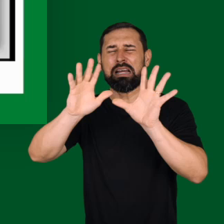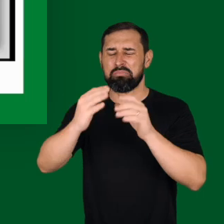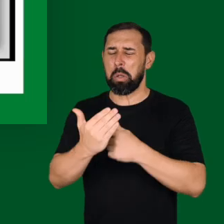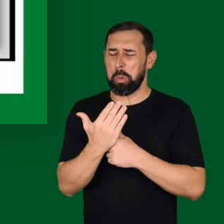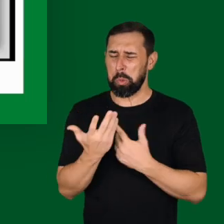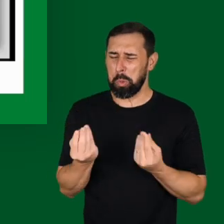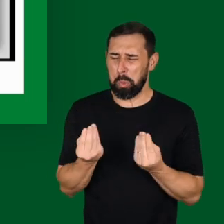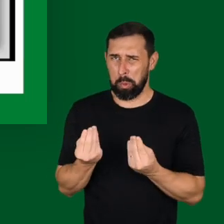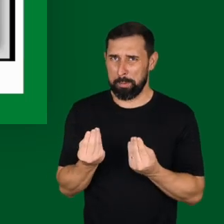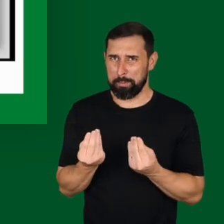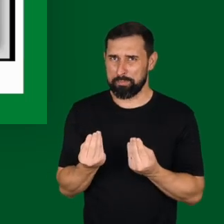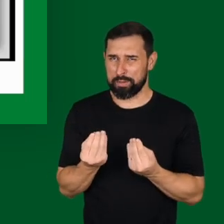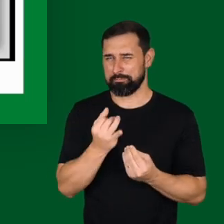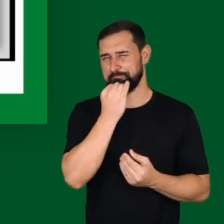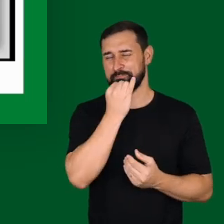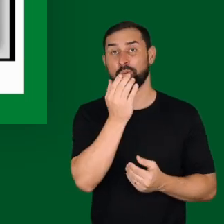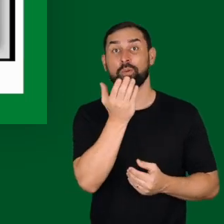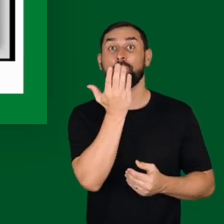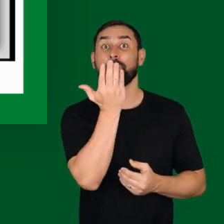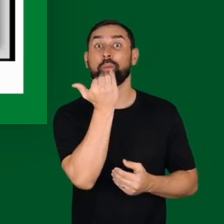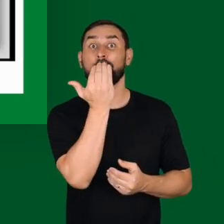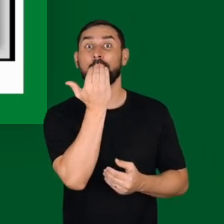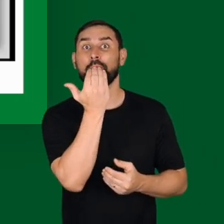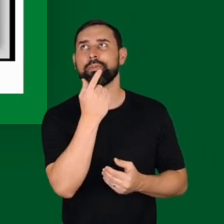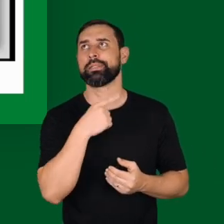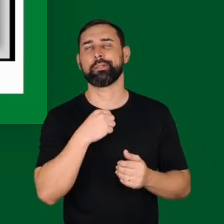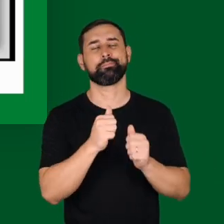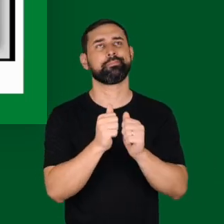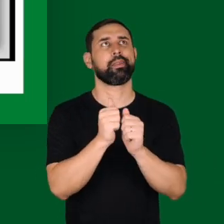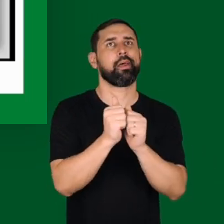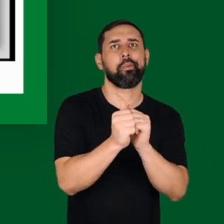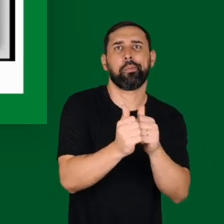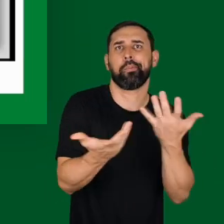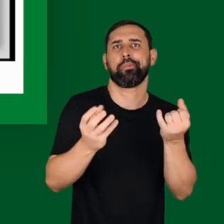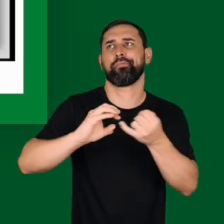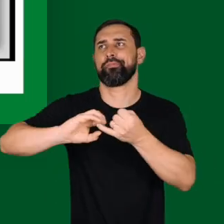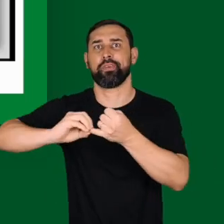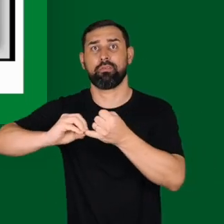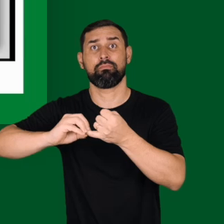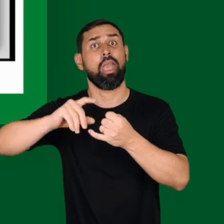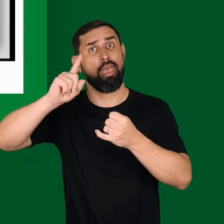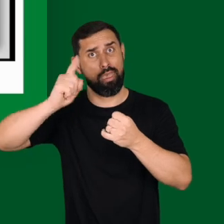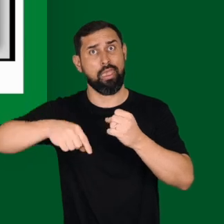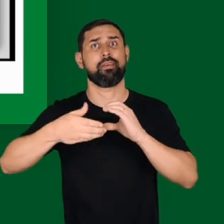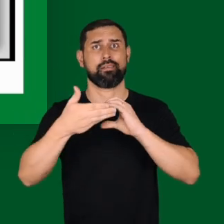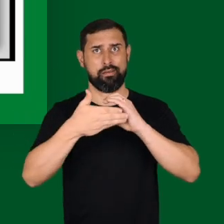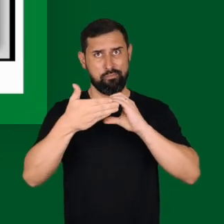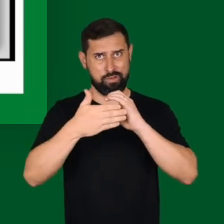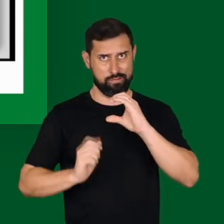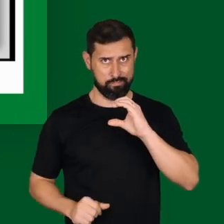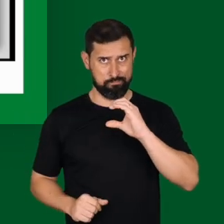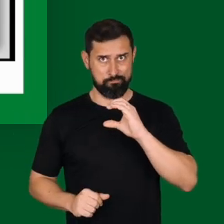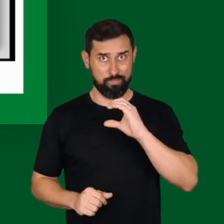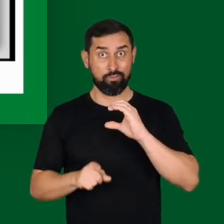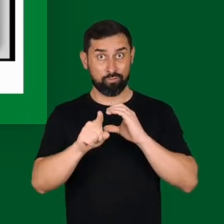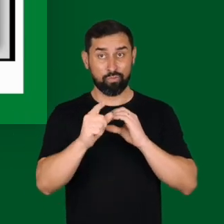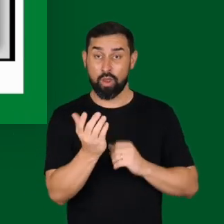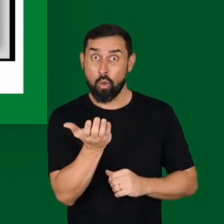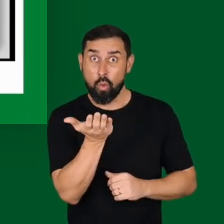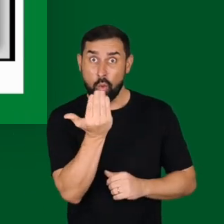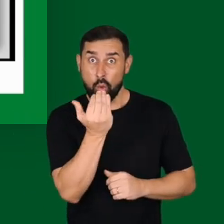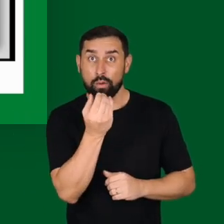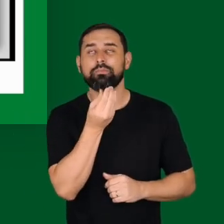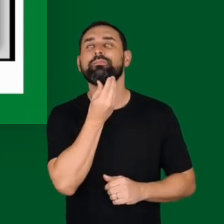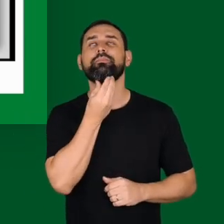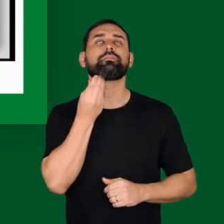mais prática, para a gente entender a ação da insulina, o que a gente tem? Numa alimentação onde eu tenho alimentos como o arroz,